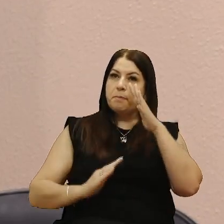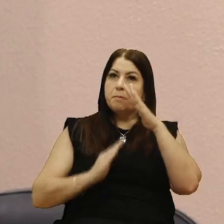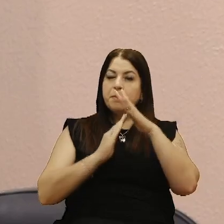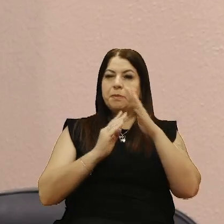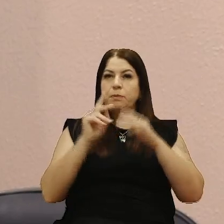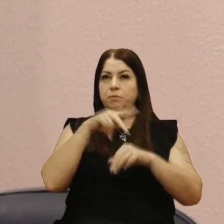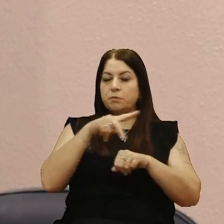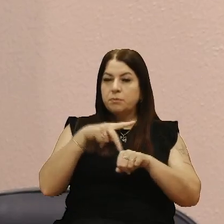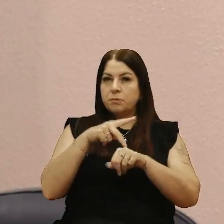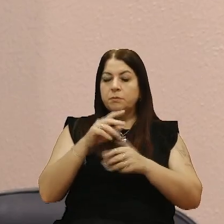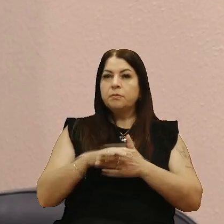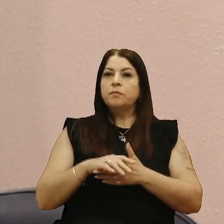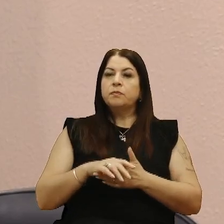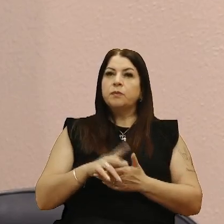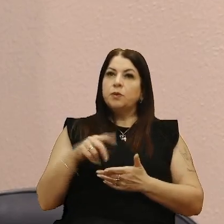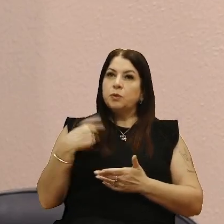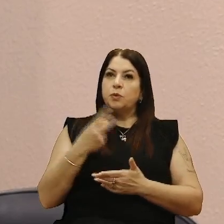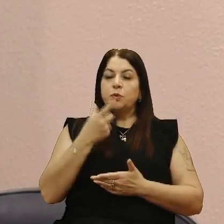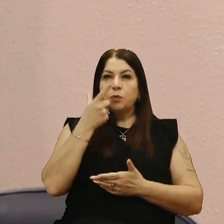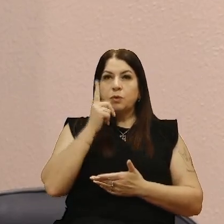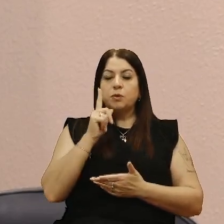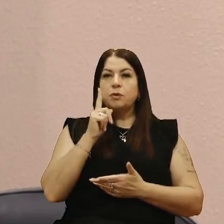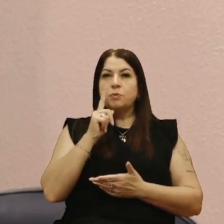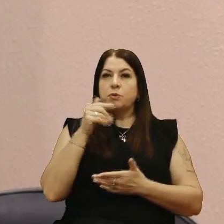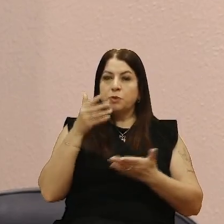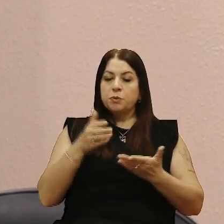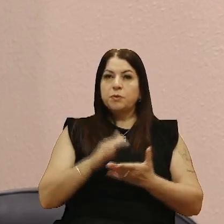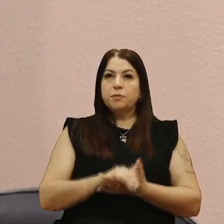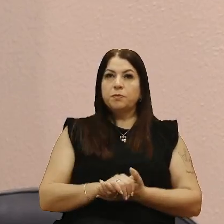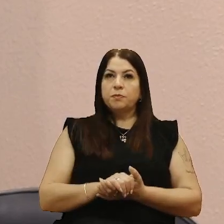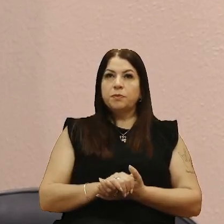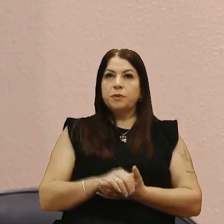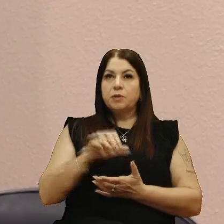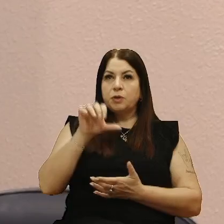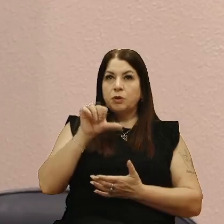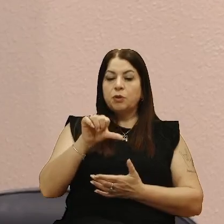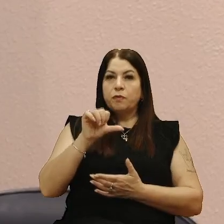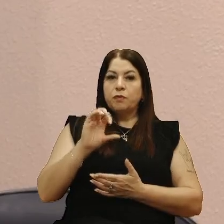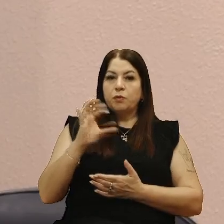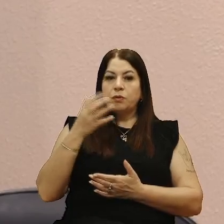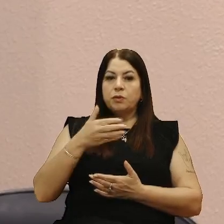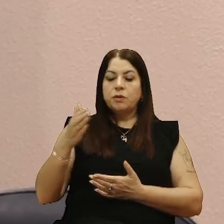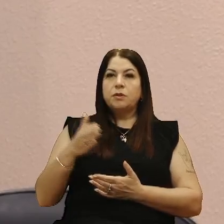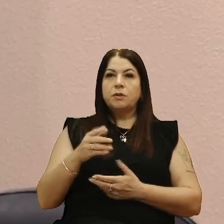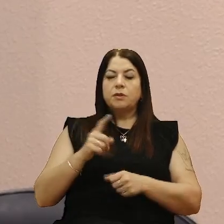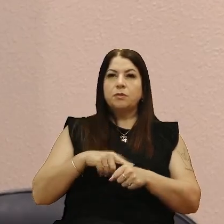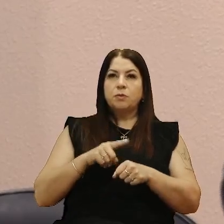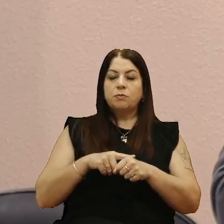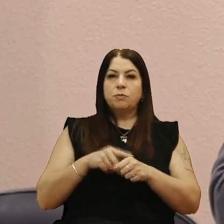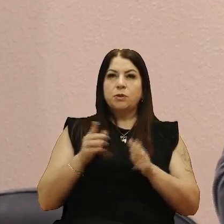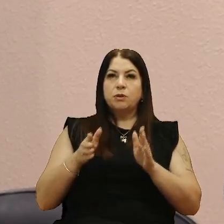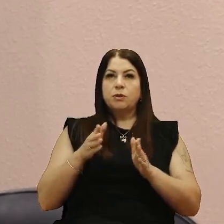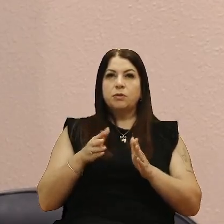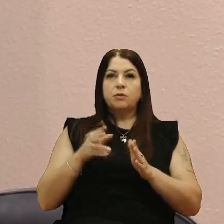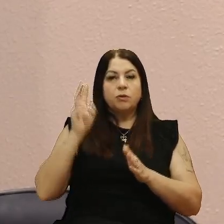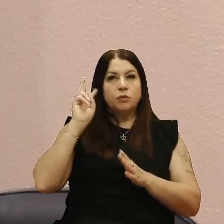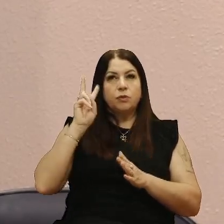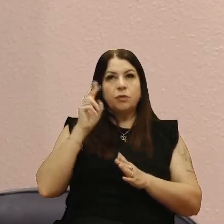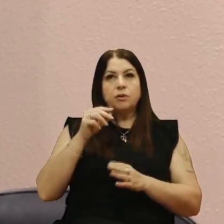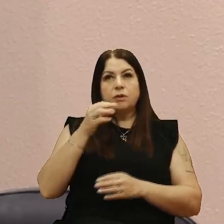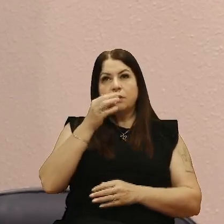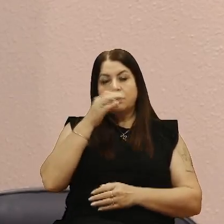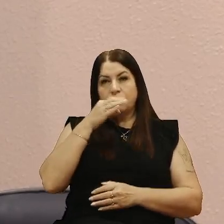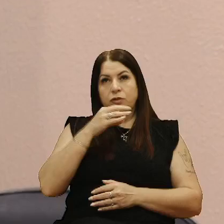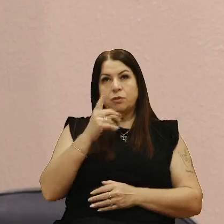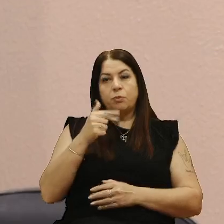país. Então, que a gente possa, e agora, às 9 horas, está acontecendo também um momento muito histórico em Caxias do Sul,